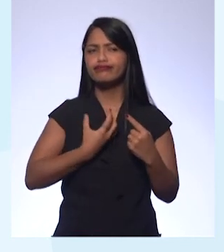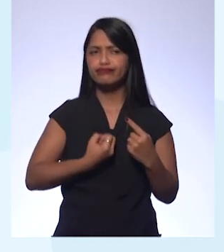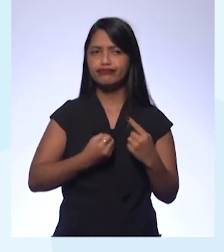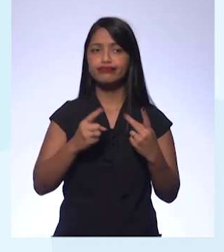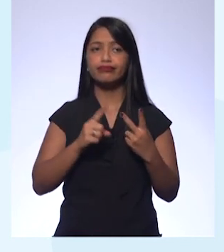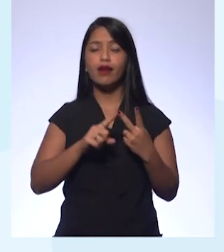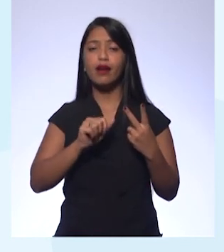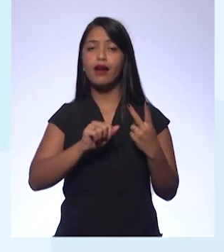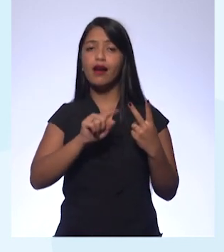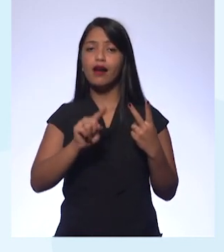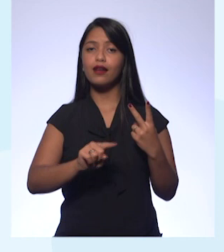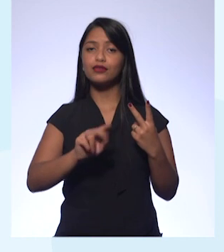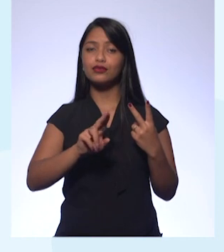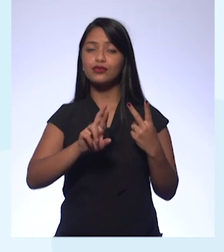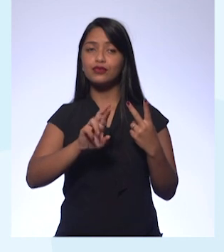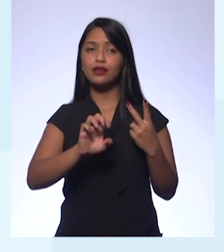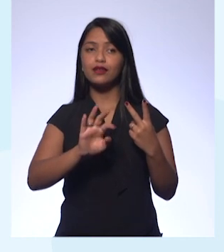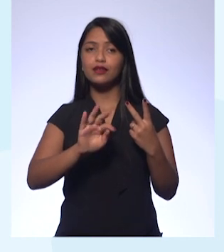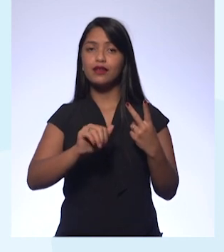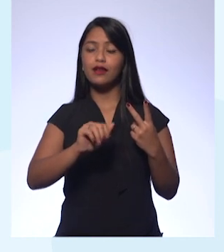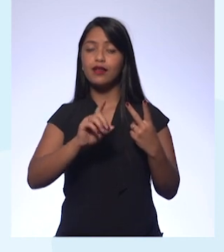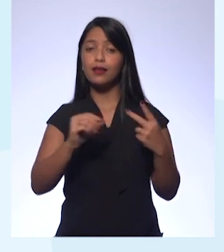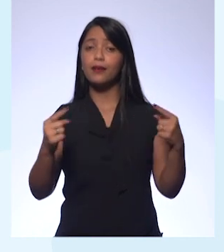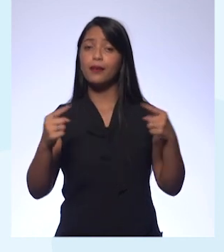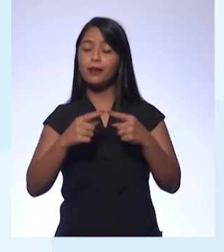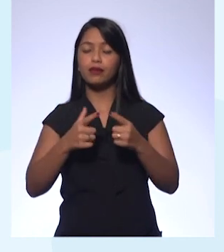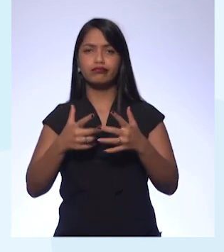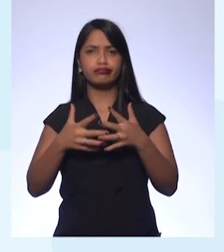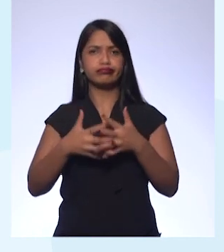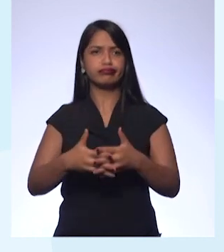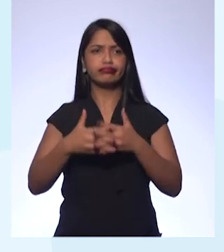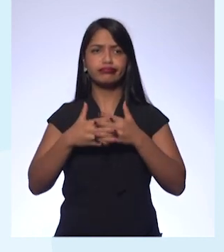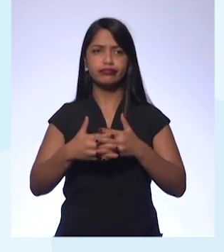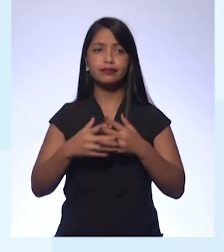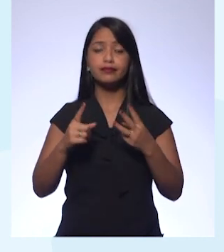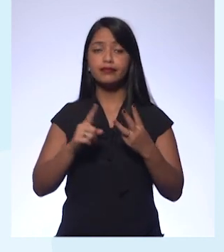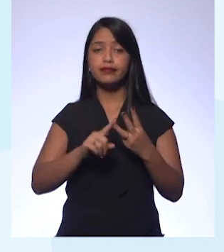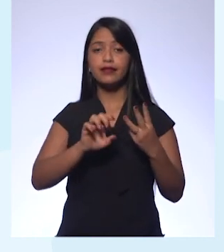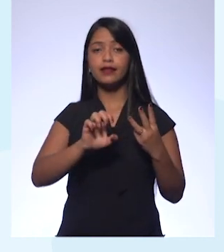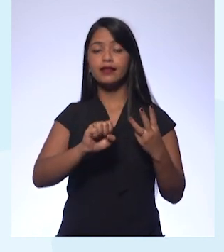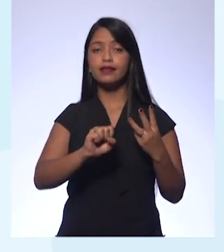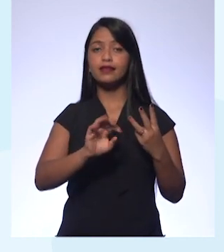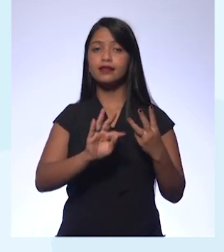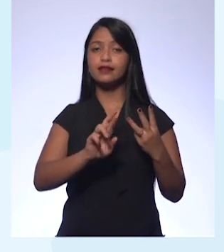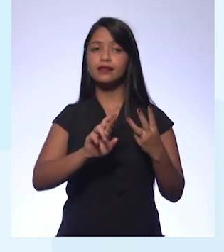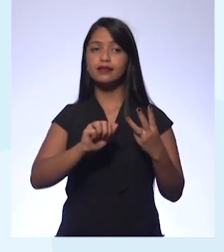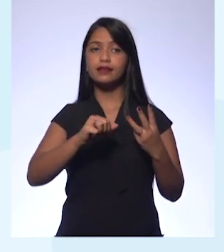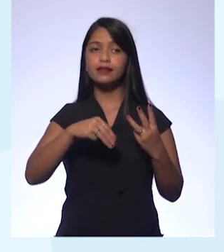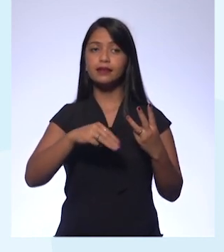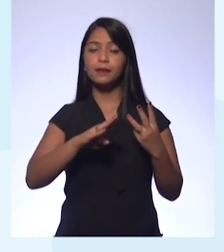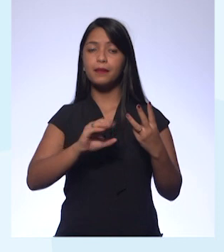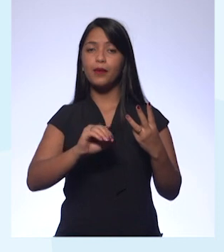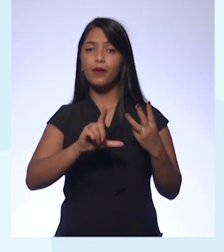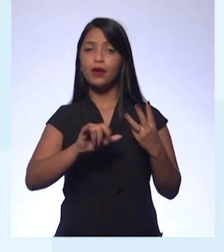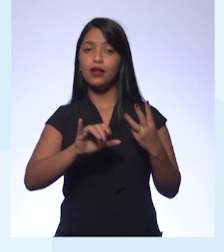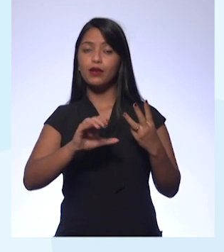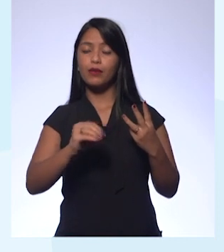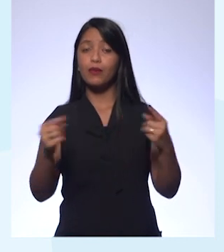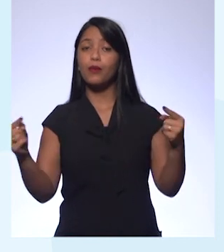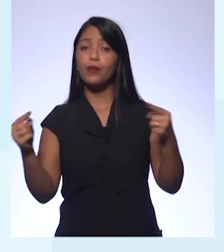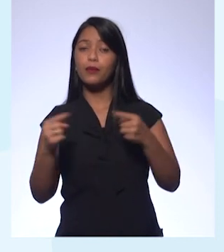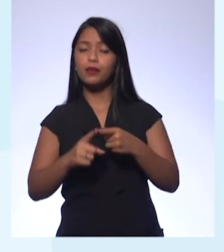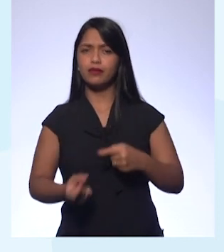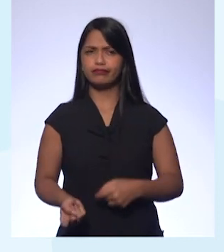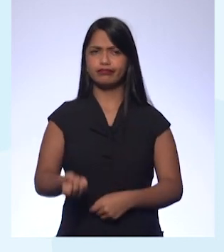esquisito, fuzuê, barulho, confusão, macambúzio, tristonho e sustança, força, vigor. Aí temos